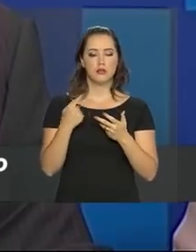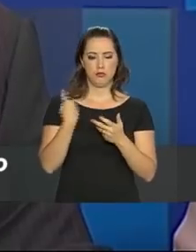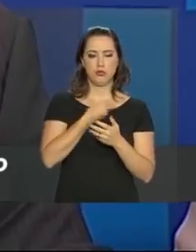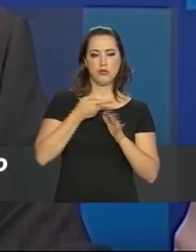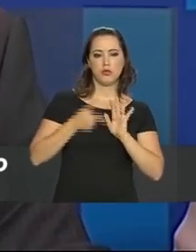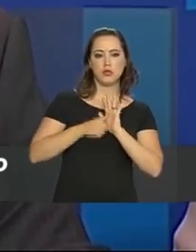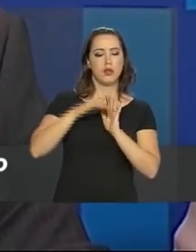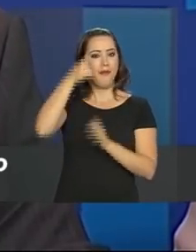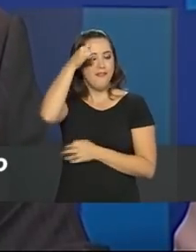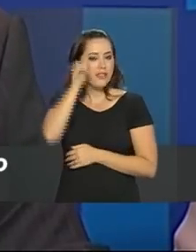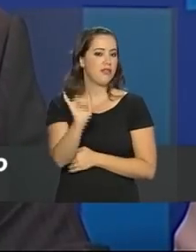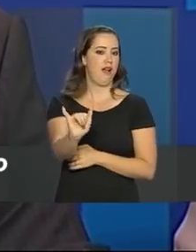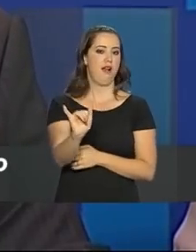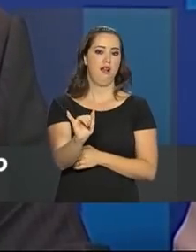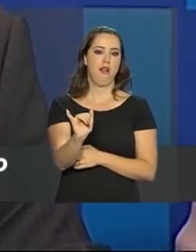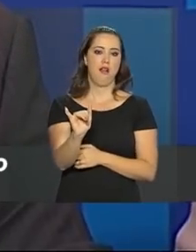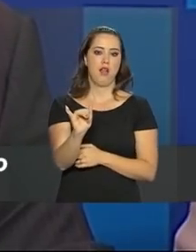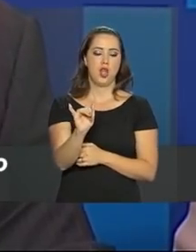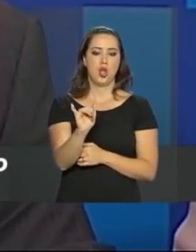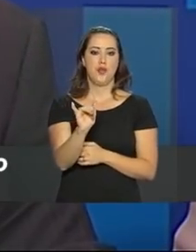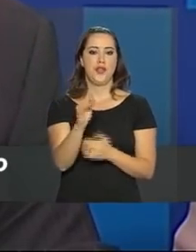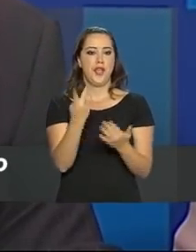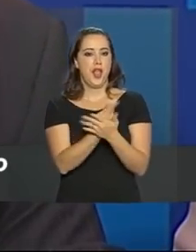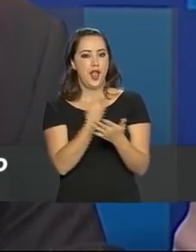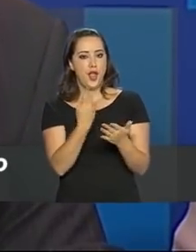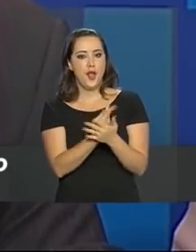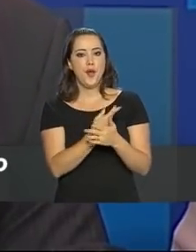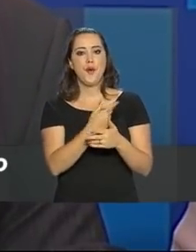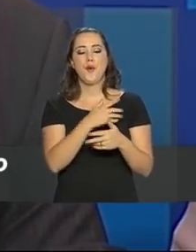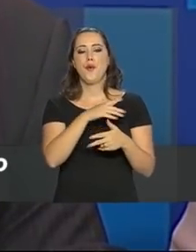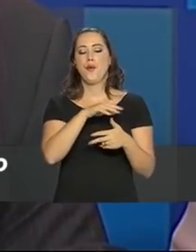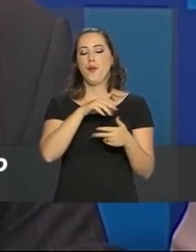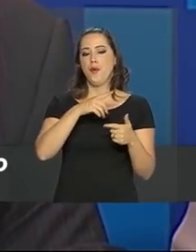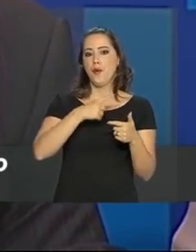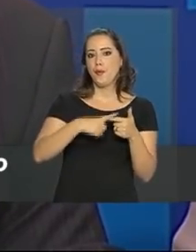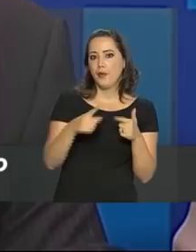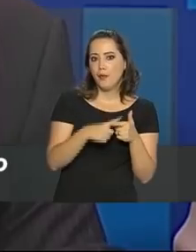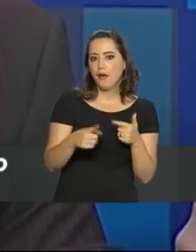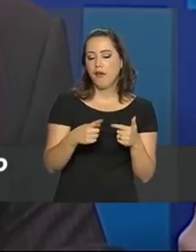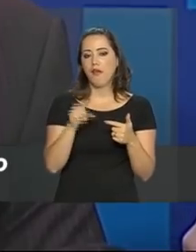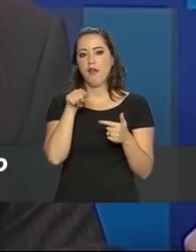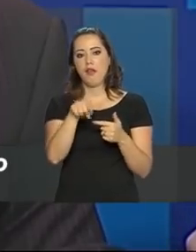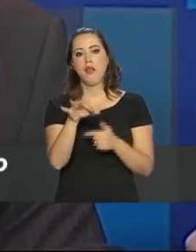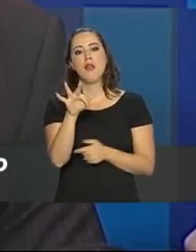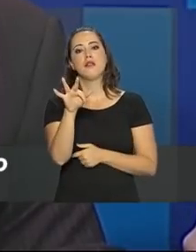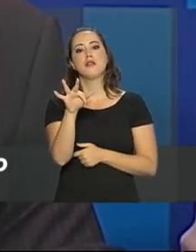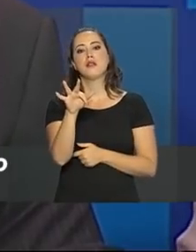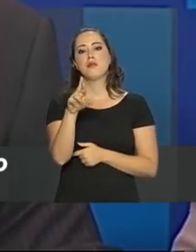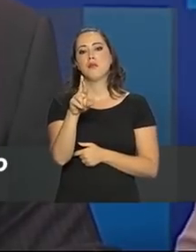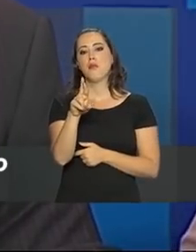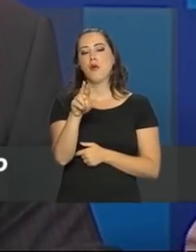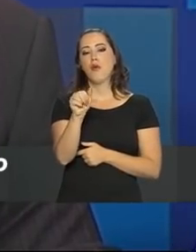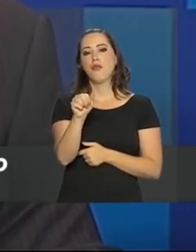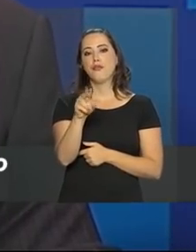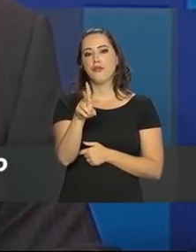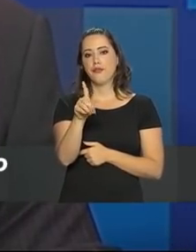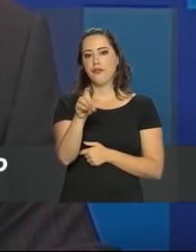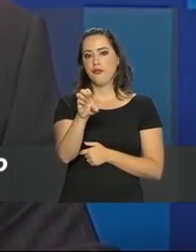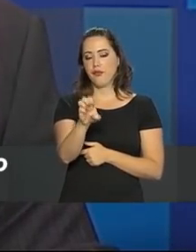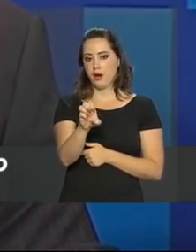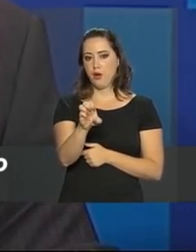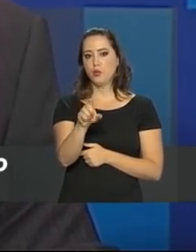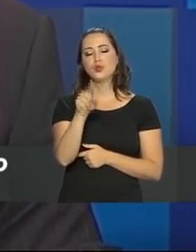possibilidade de fraude é é isso é sempre uma um olhar muito importante é